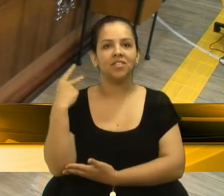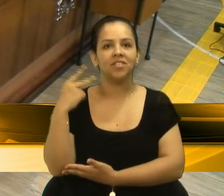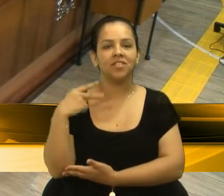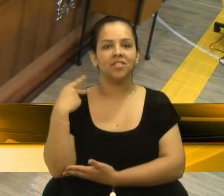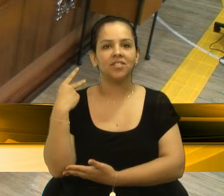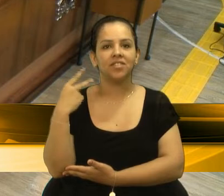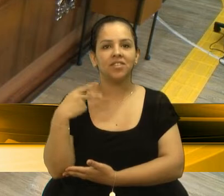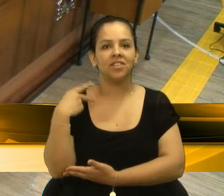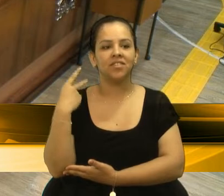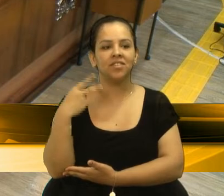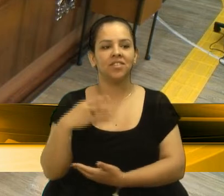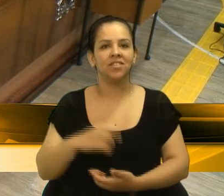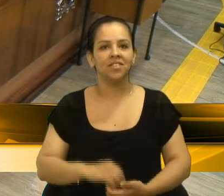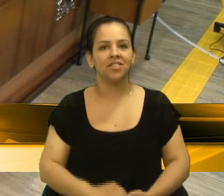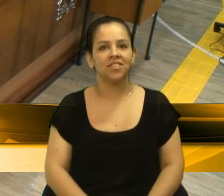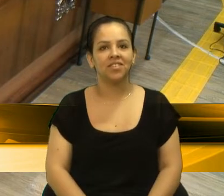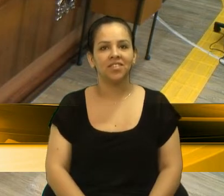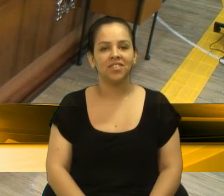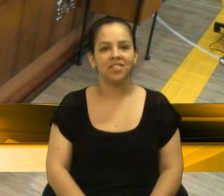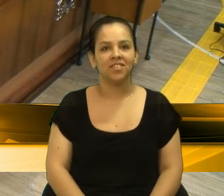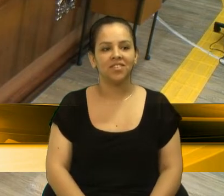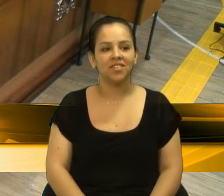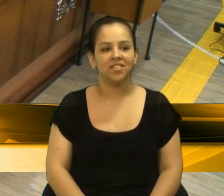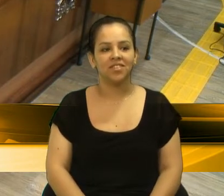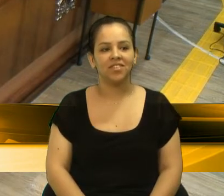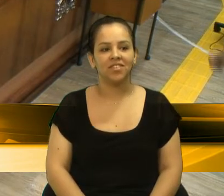Pequena